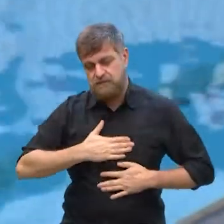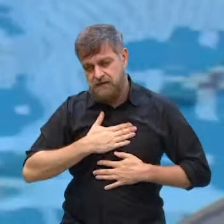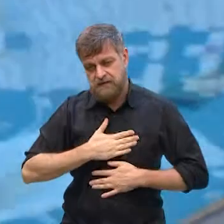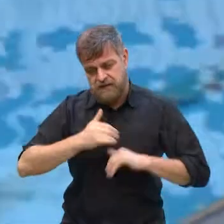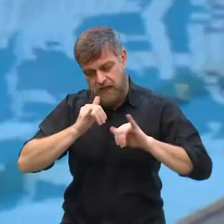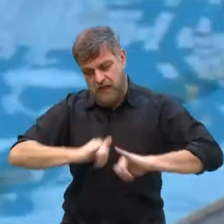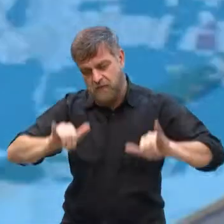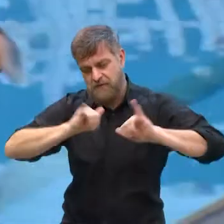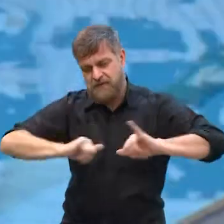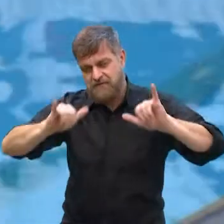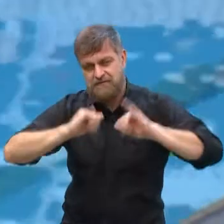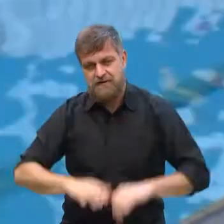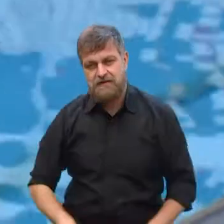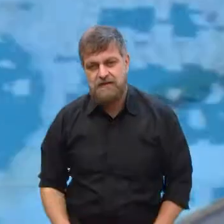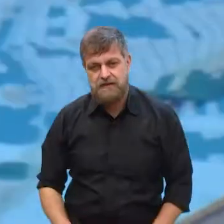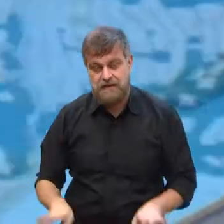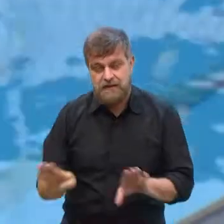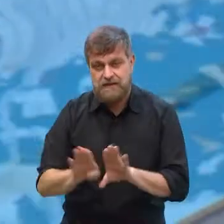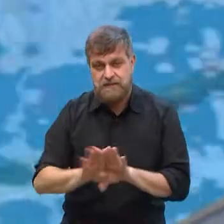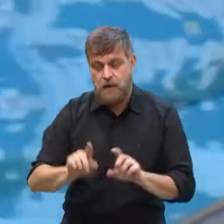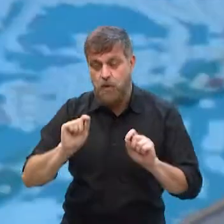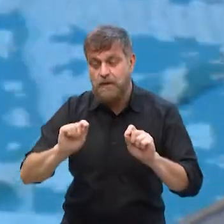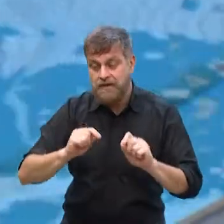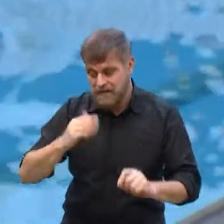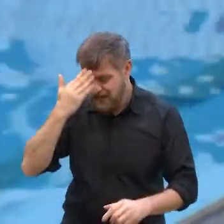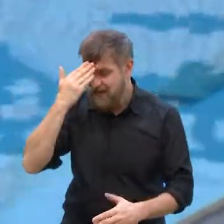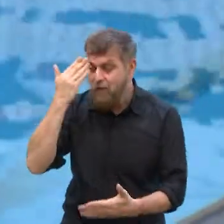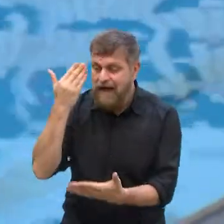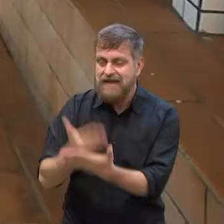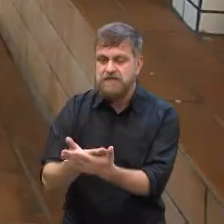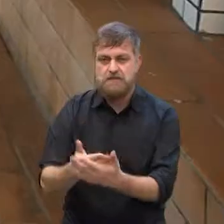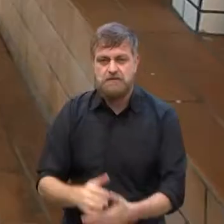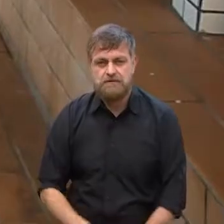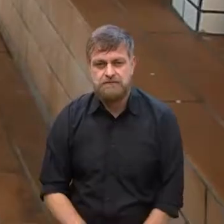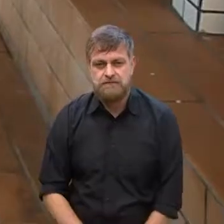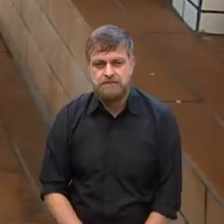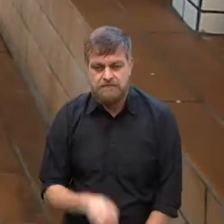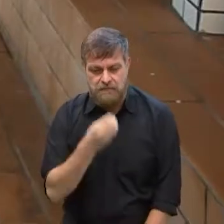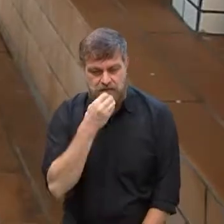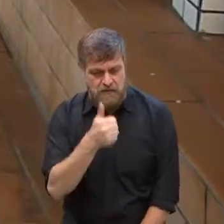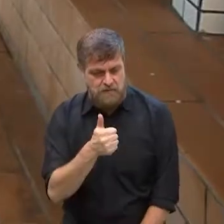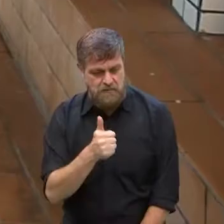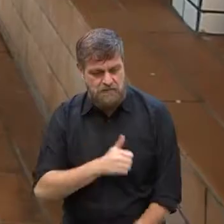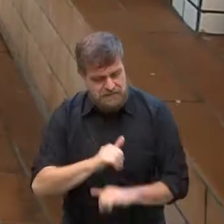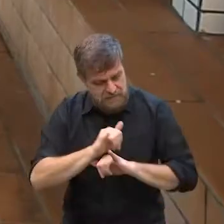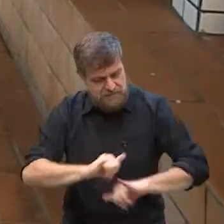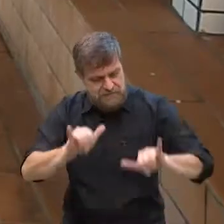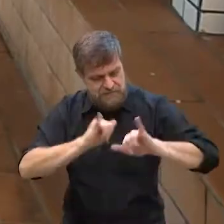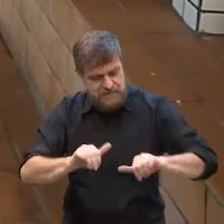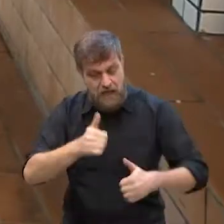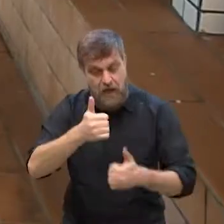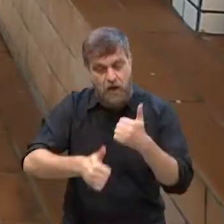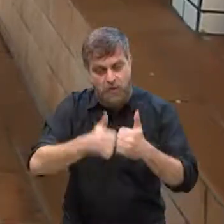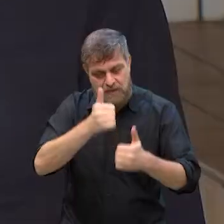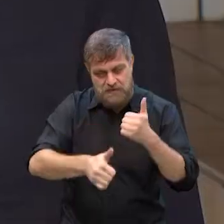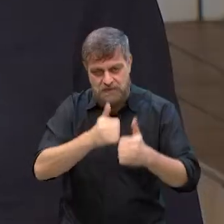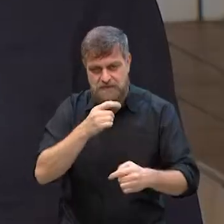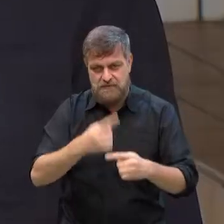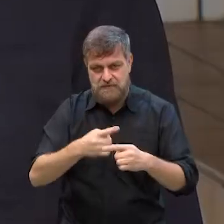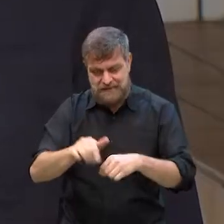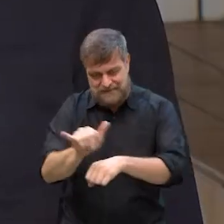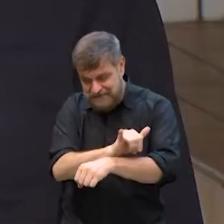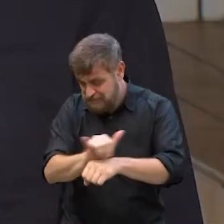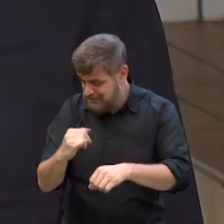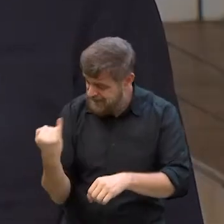pouco das conquistas, mas também do que eu acredito para vocês. Que bom que você está utilizando o esporte, porque essa ferramenta